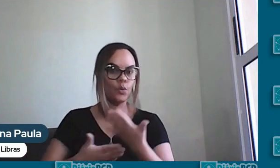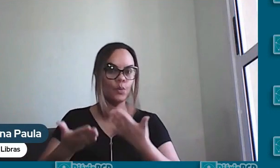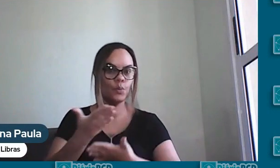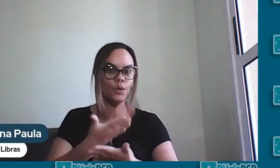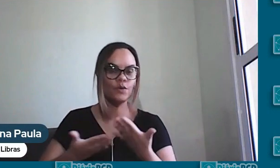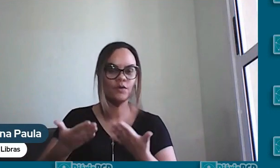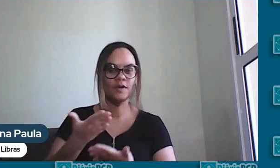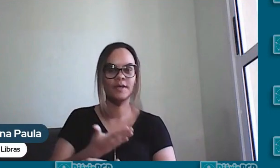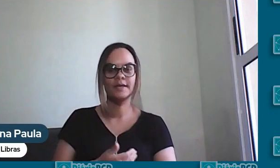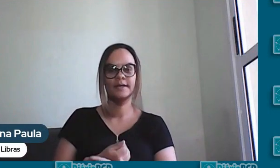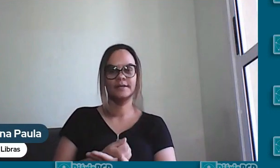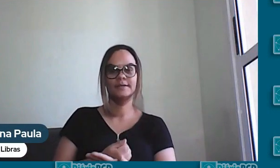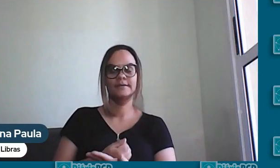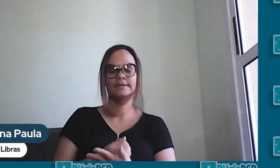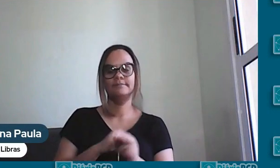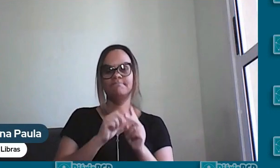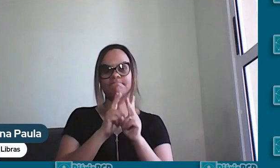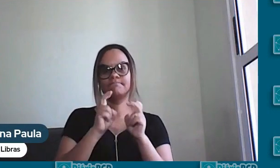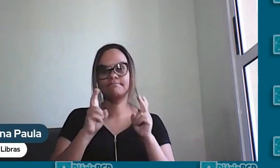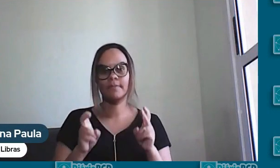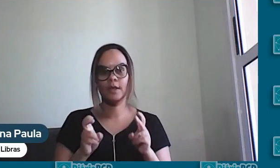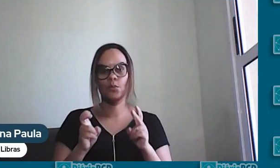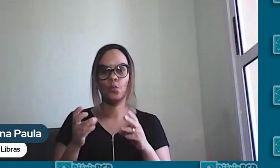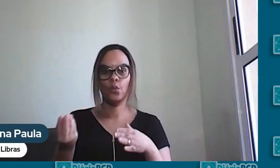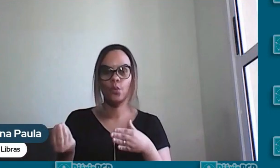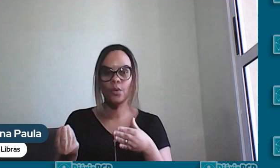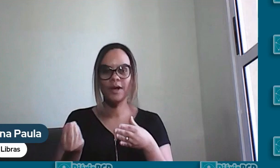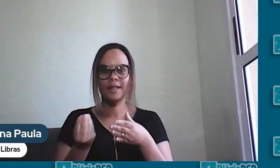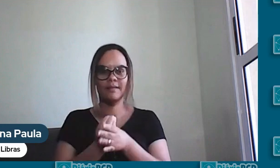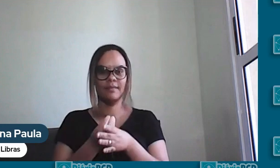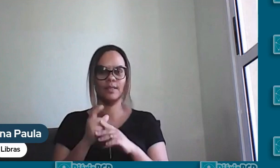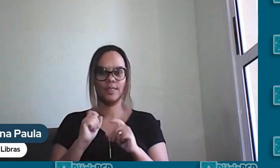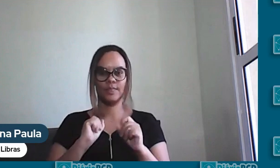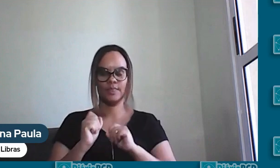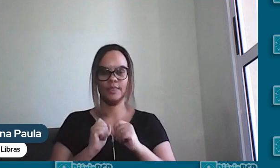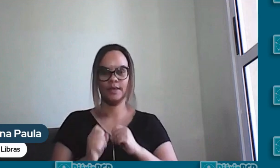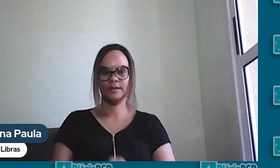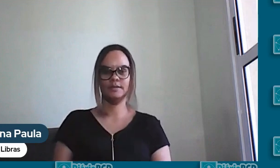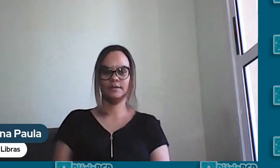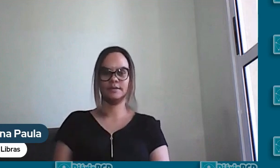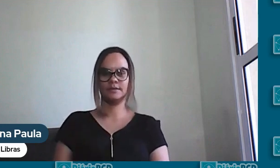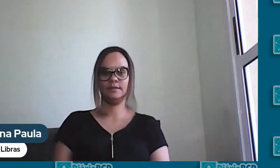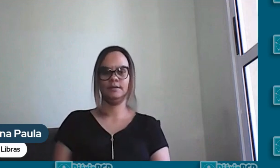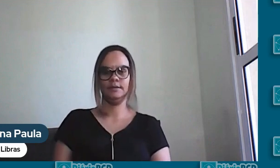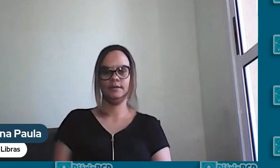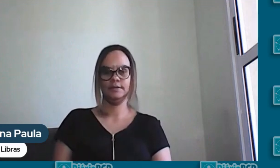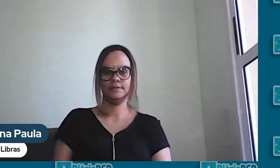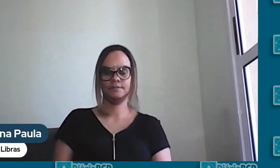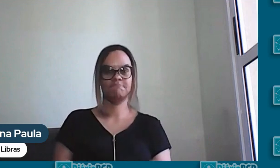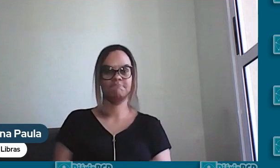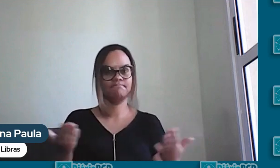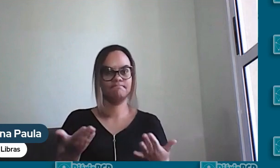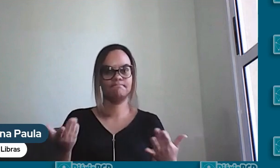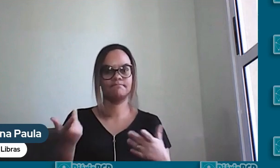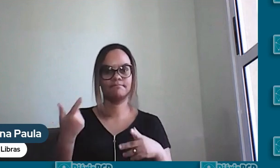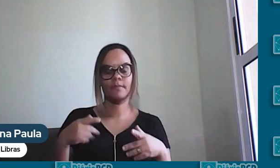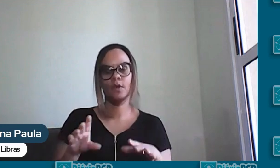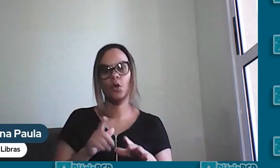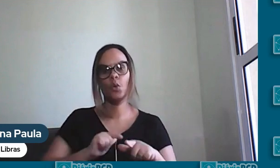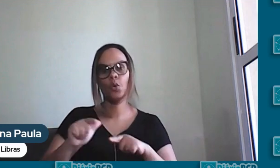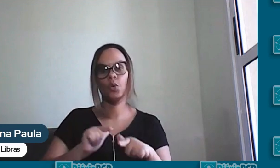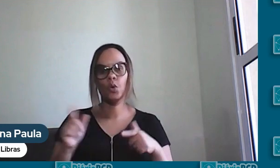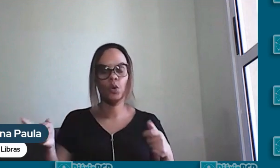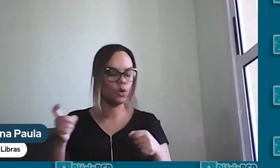direto na questão da implantação. Voltamos à implantação agora, né? Voltamos ao trabalho